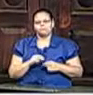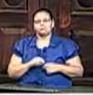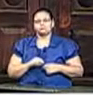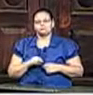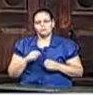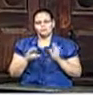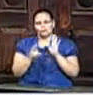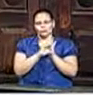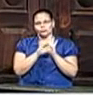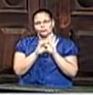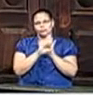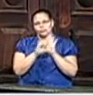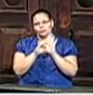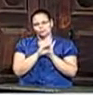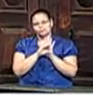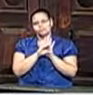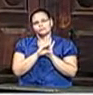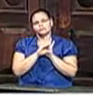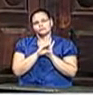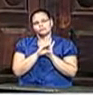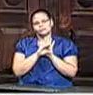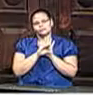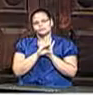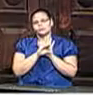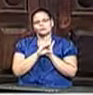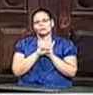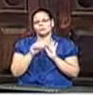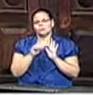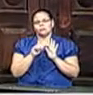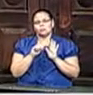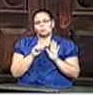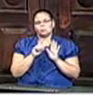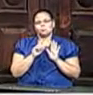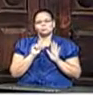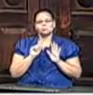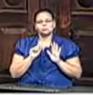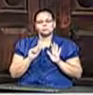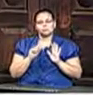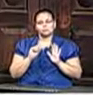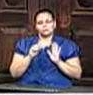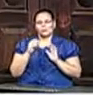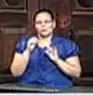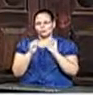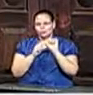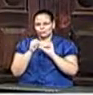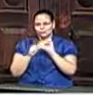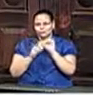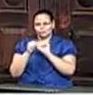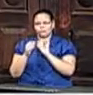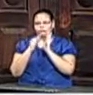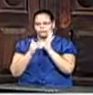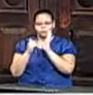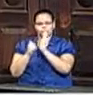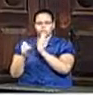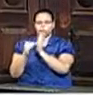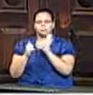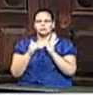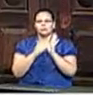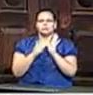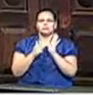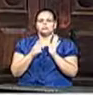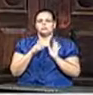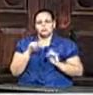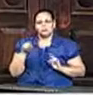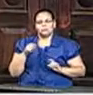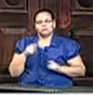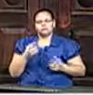A Constituição não sofreu as modificações